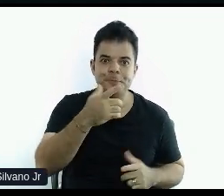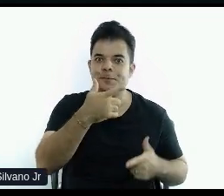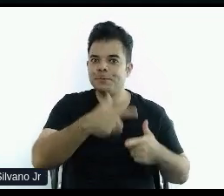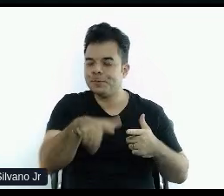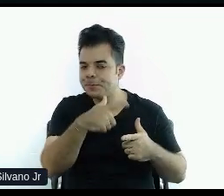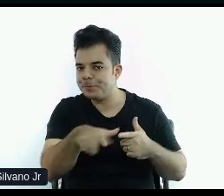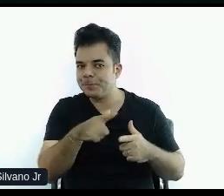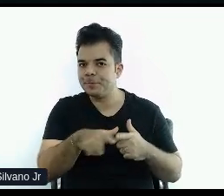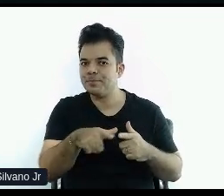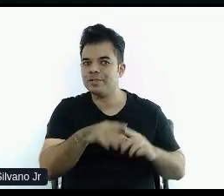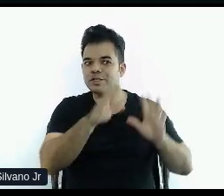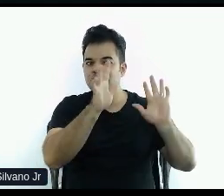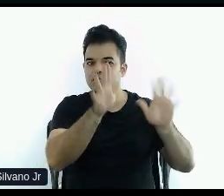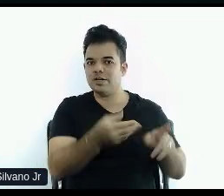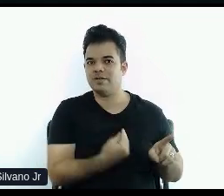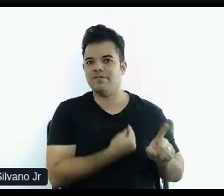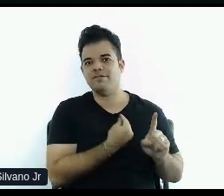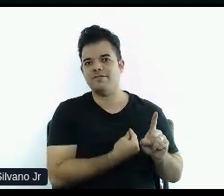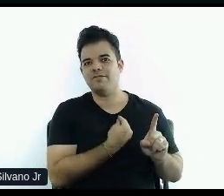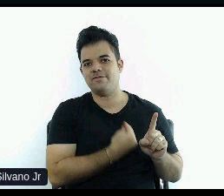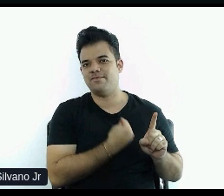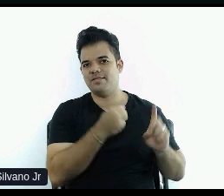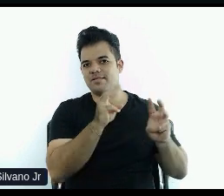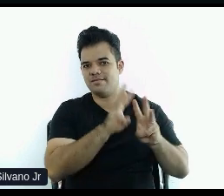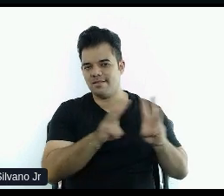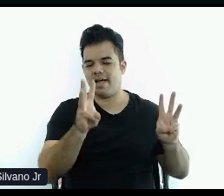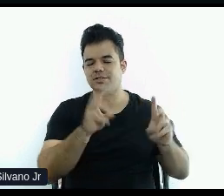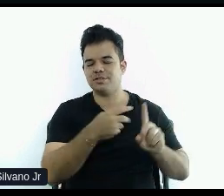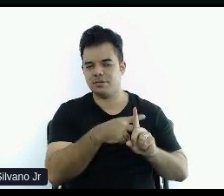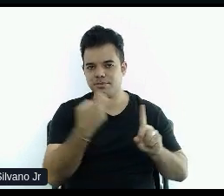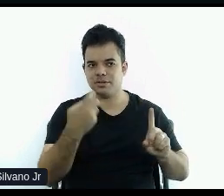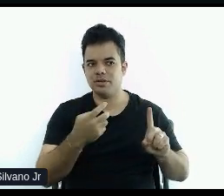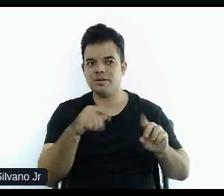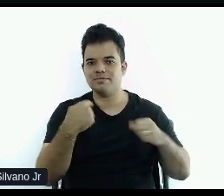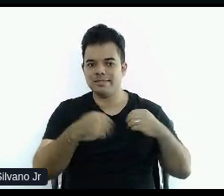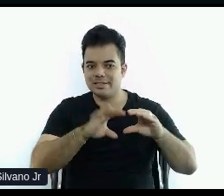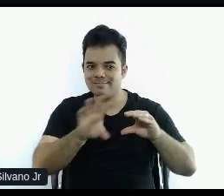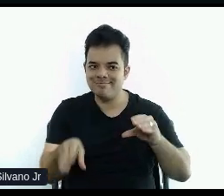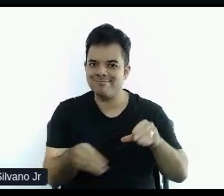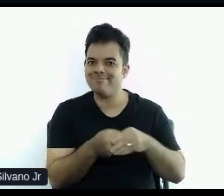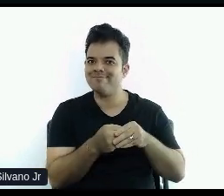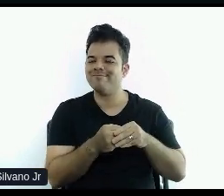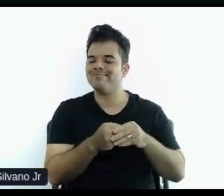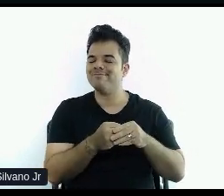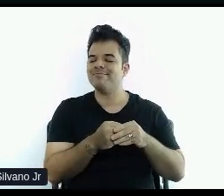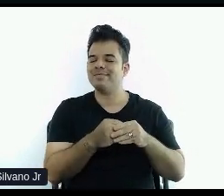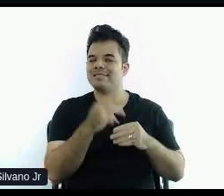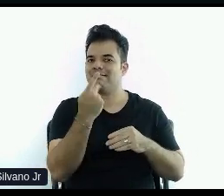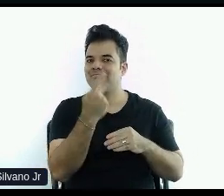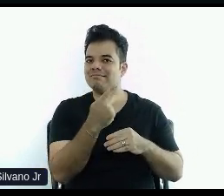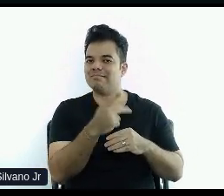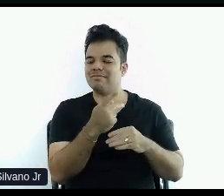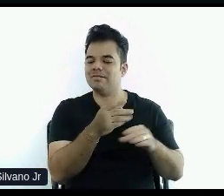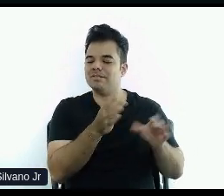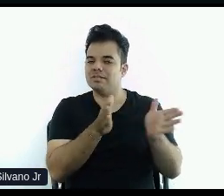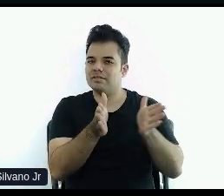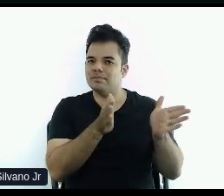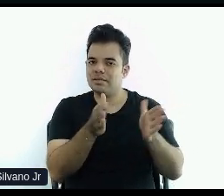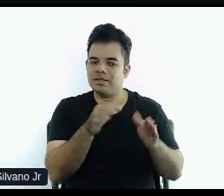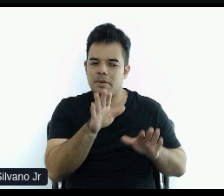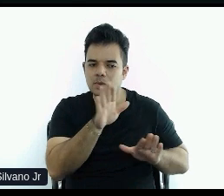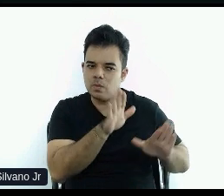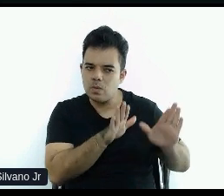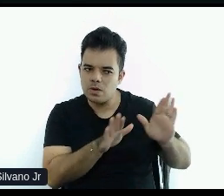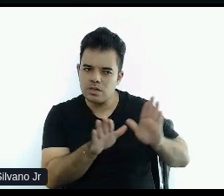aplicação que já está no ar, de adicionar acessibilidade e qual é o cuidado que a gente deveria ter com